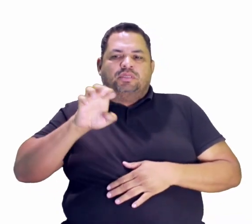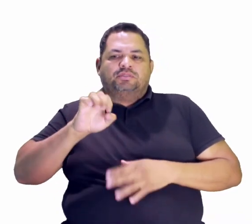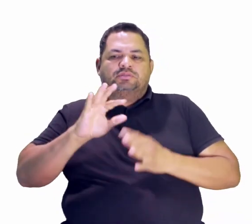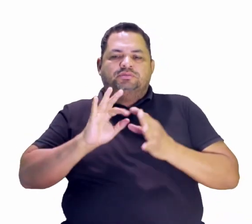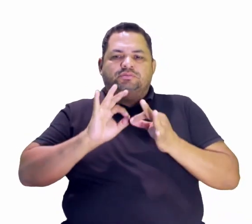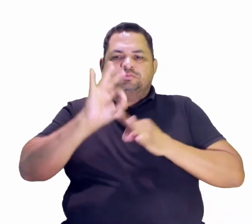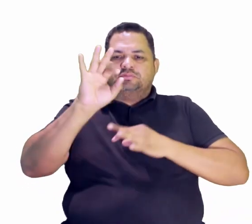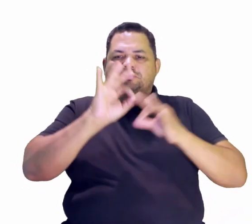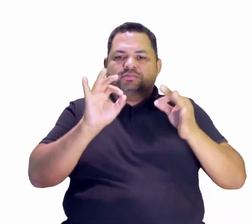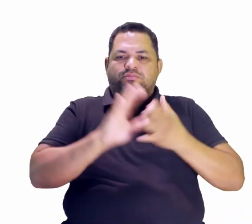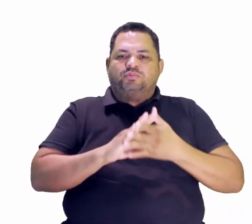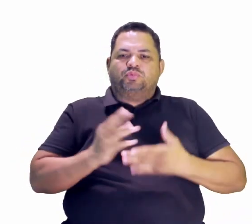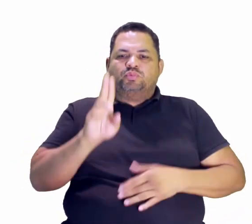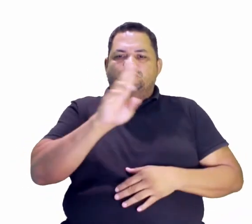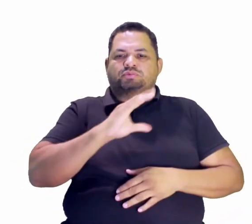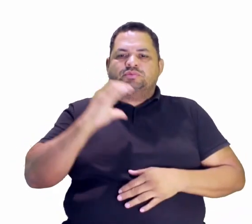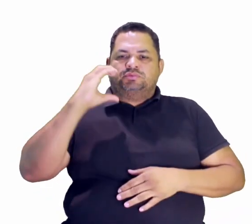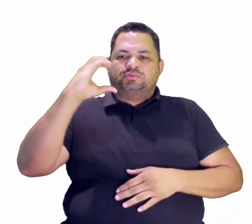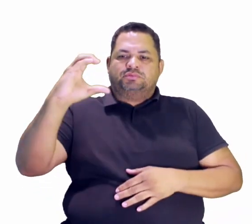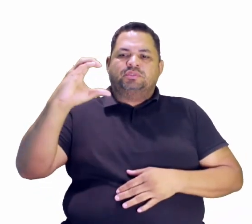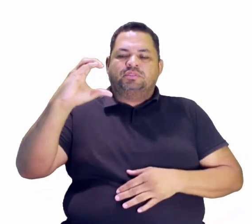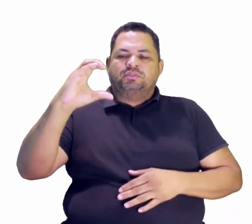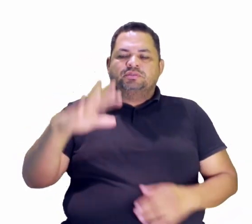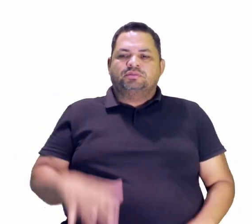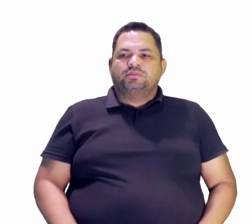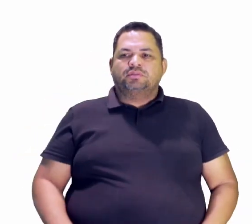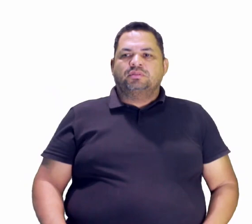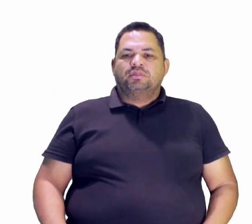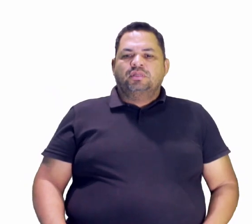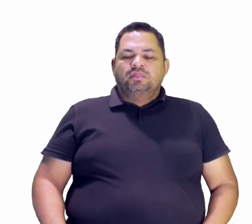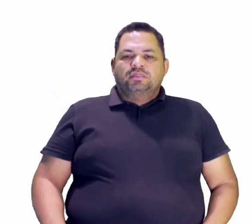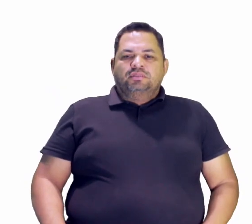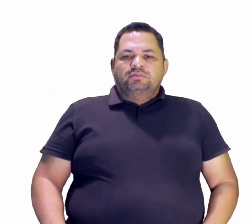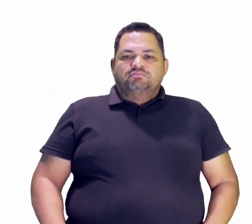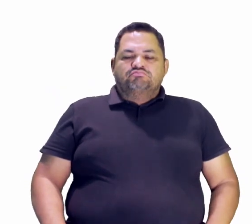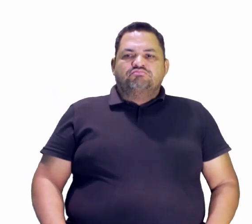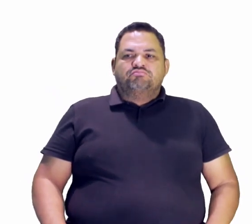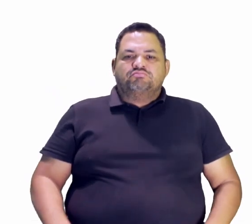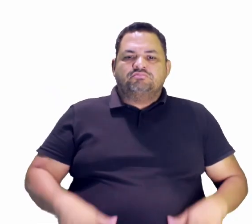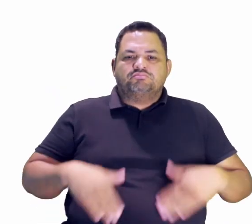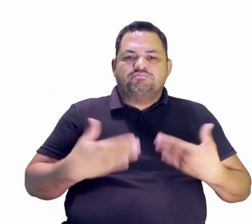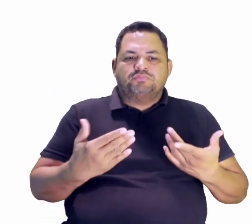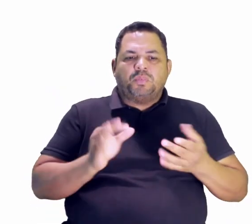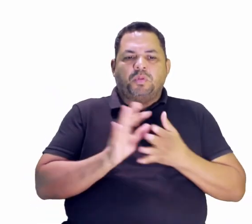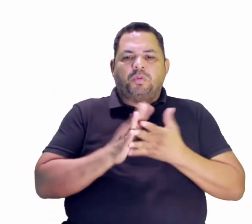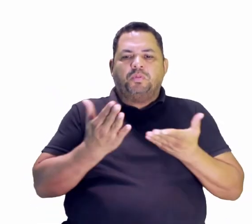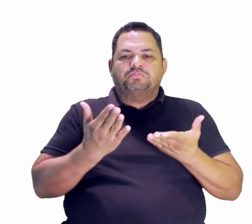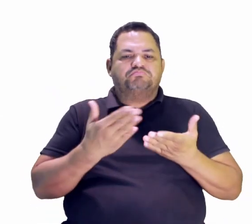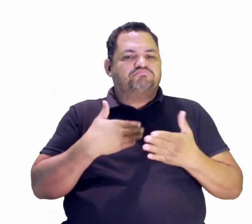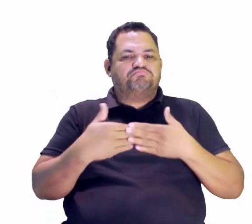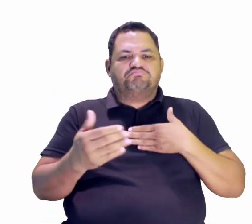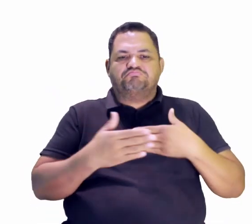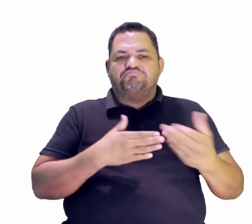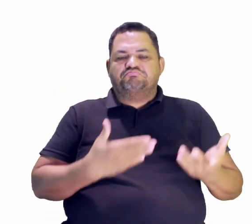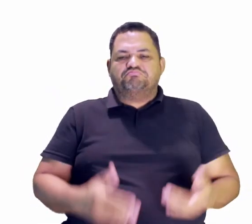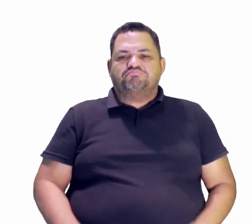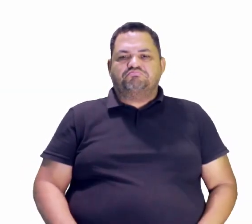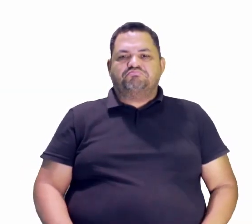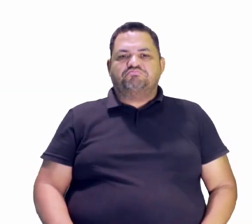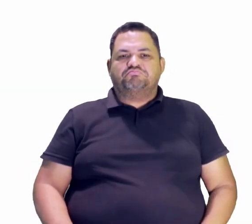gente utiliza graus Celsius. Não precisa falar onde é essa sala, onde ela fica, qual o tamanho dela, não precisa nada disso,